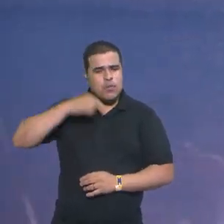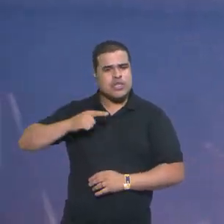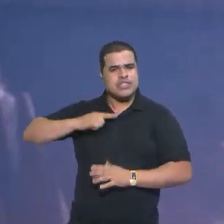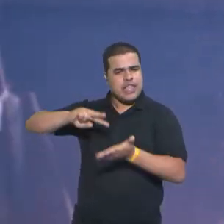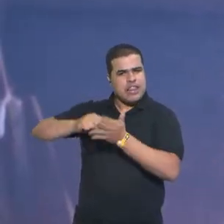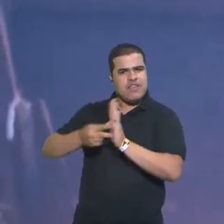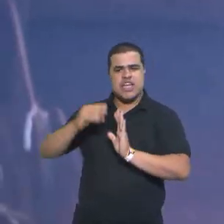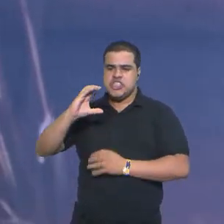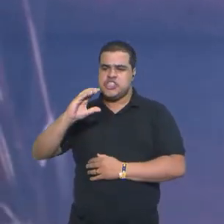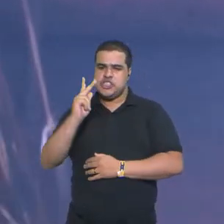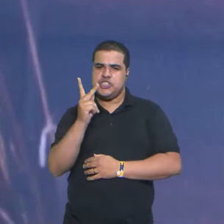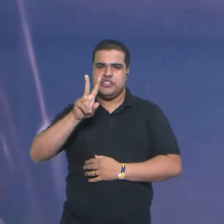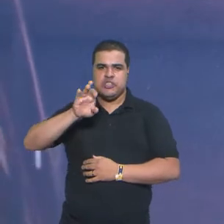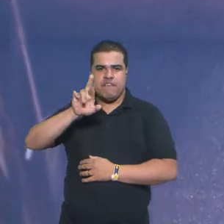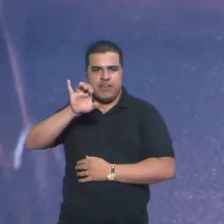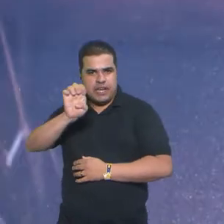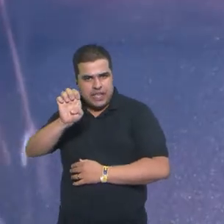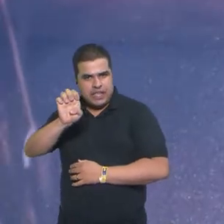significa